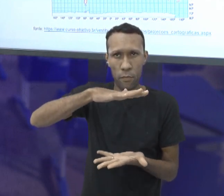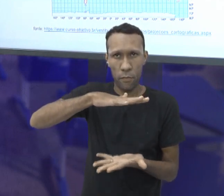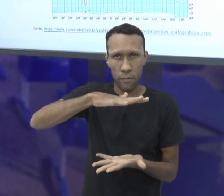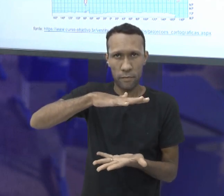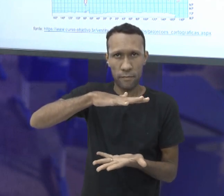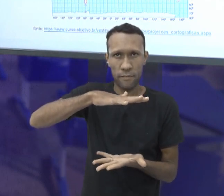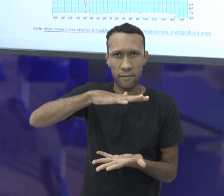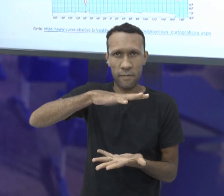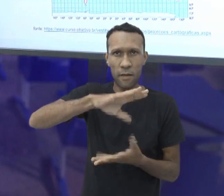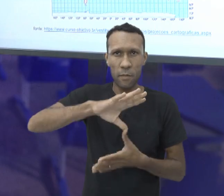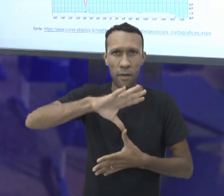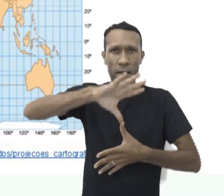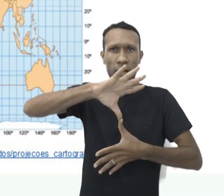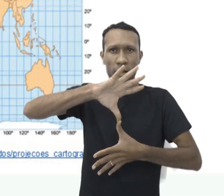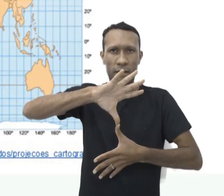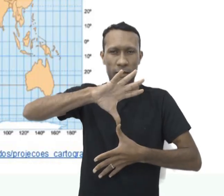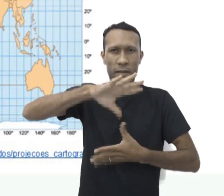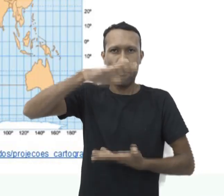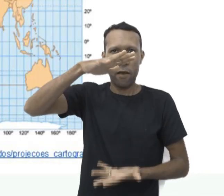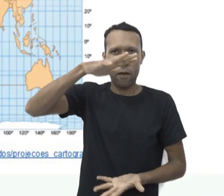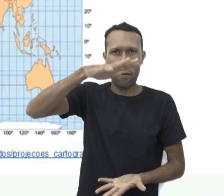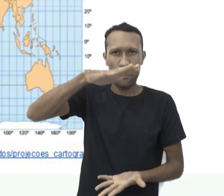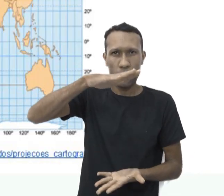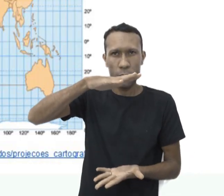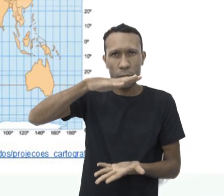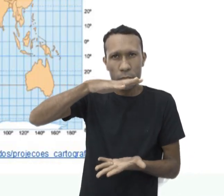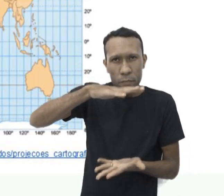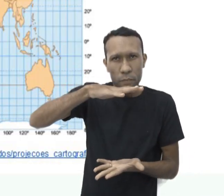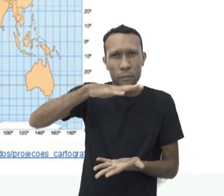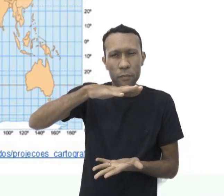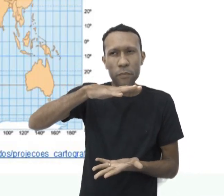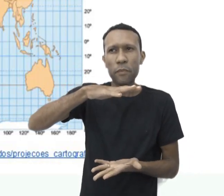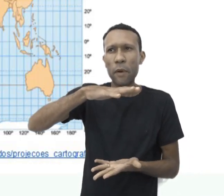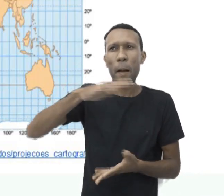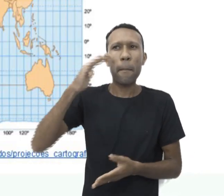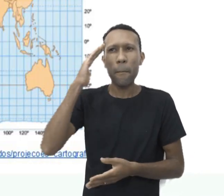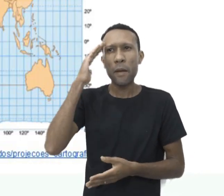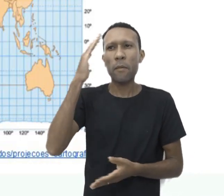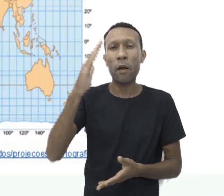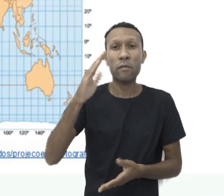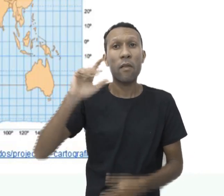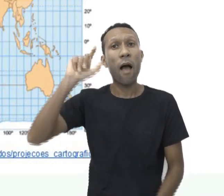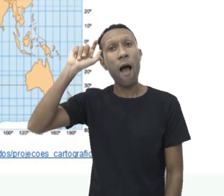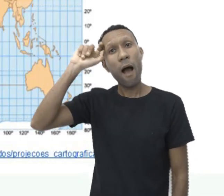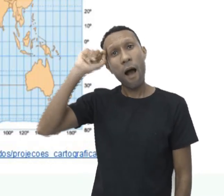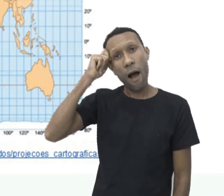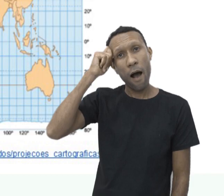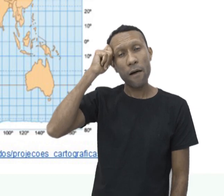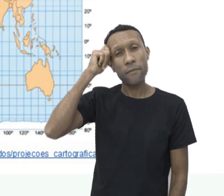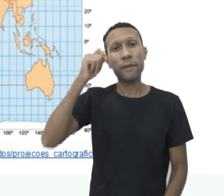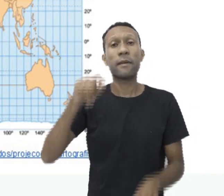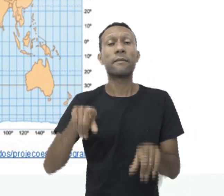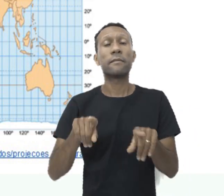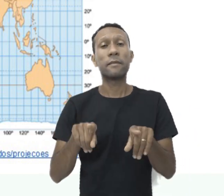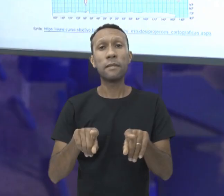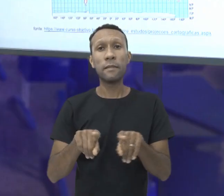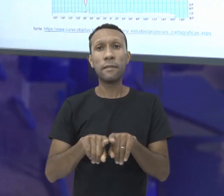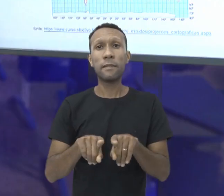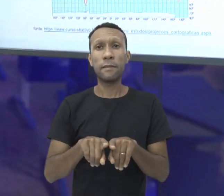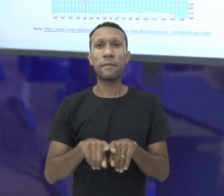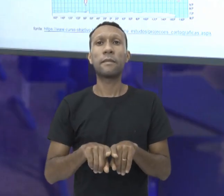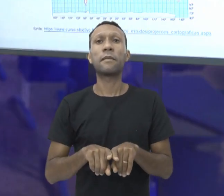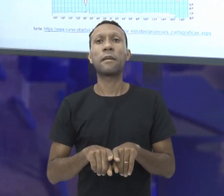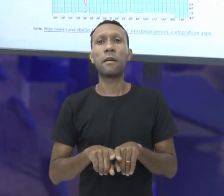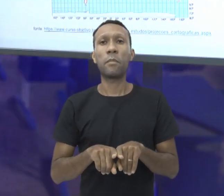está achatado. E dando ênfase ao continente africano e ao continente sul-americano como uma